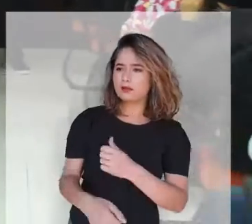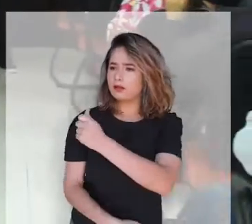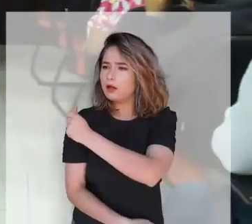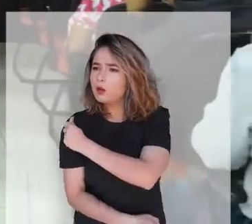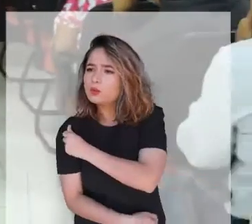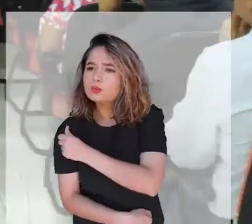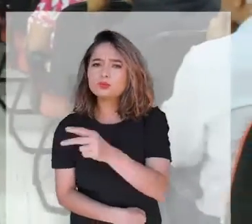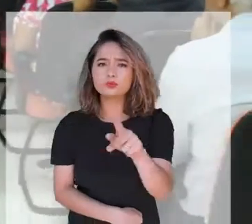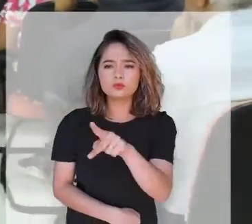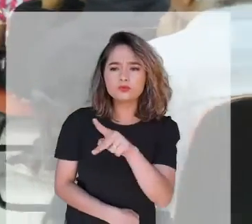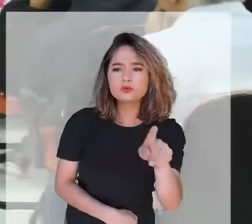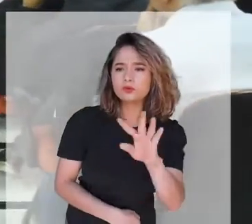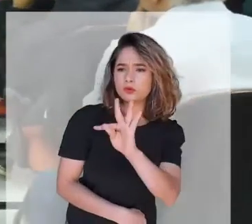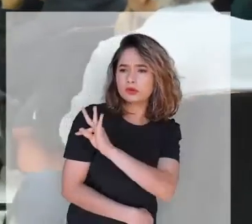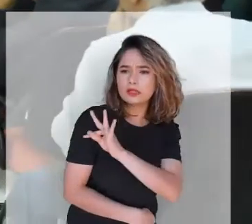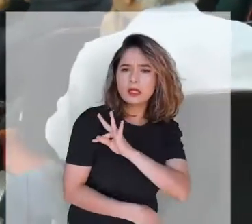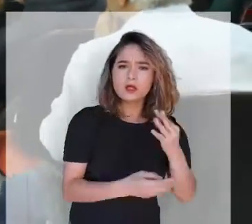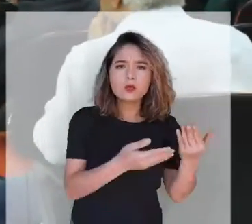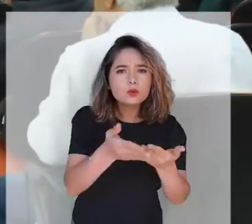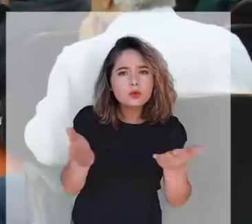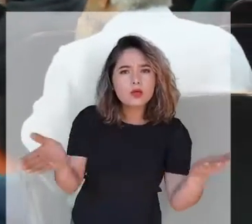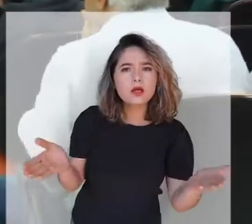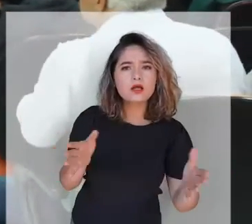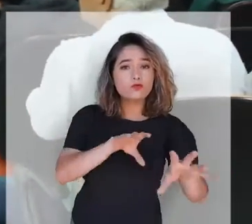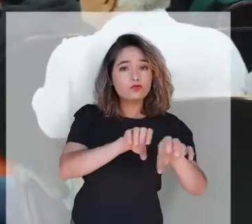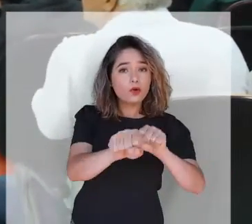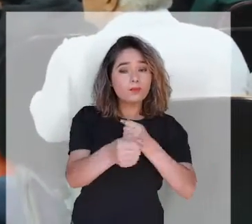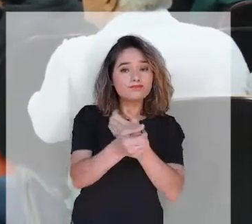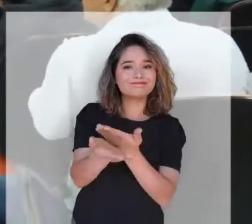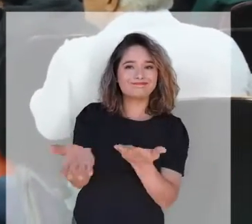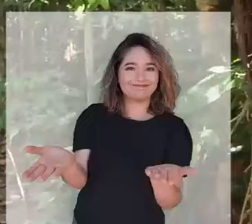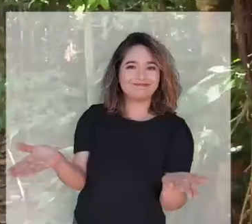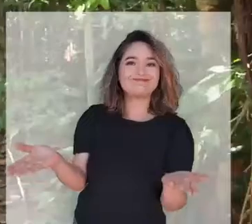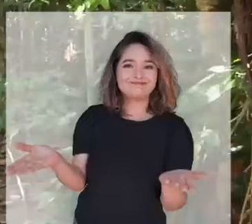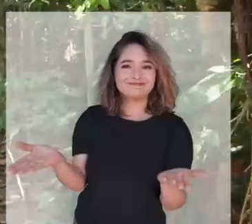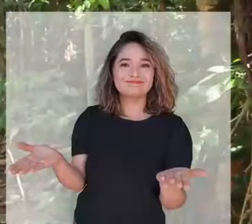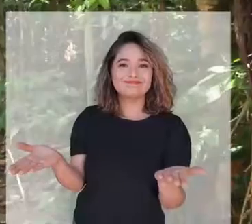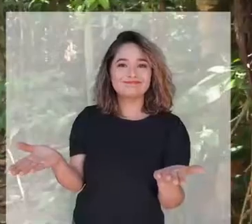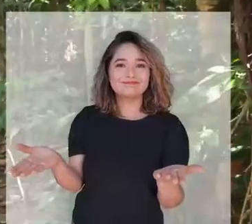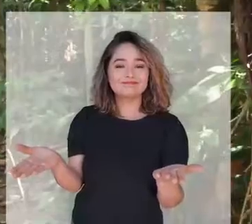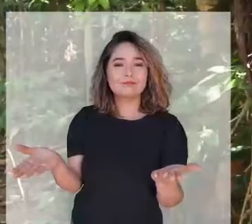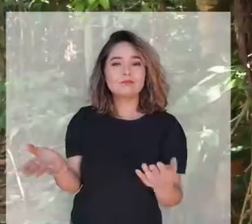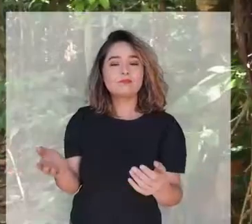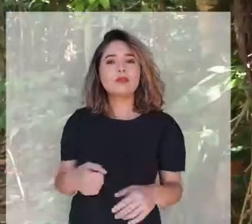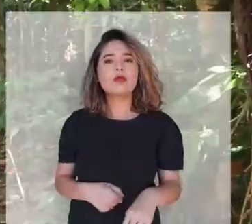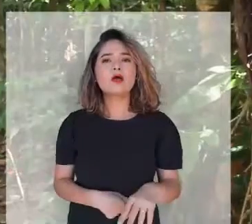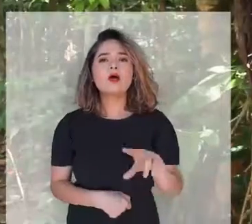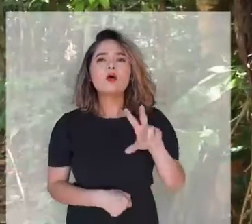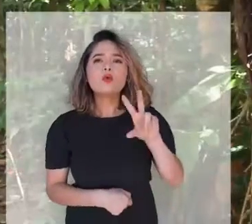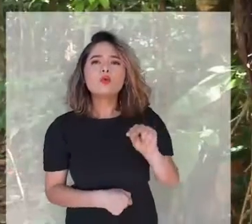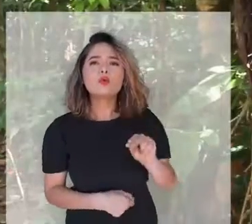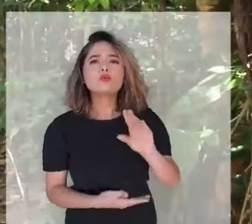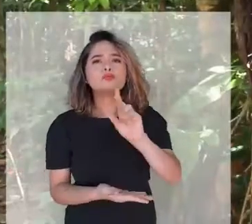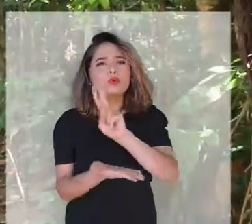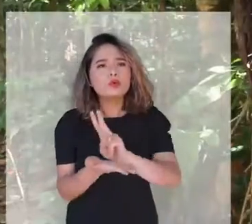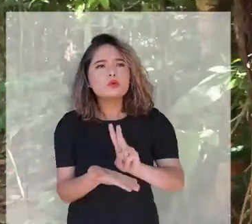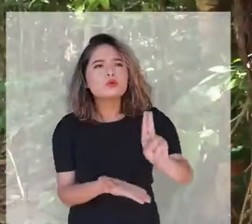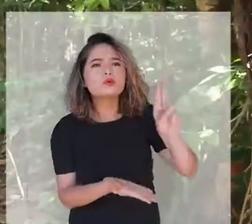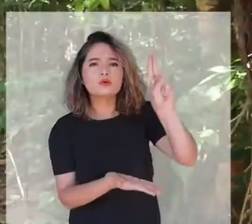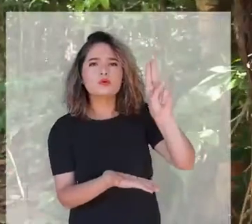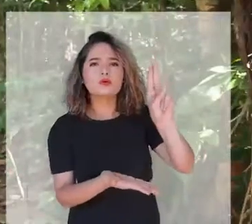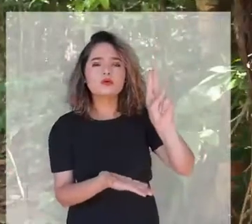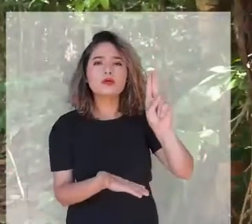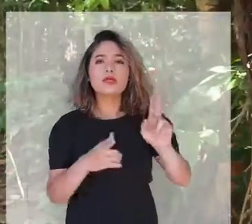de professores e na formação de técnicos administrativos, porque o princípio norteador da